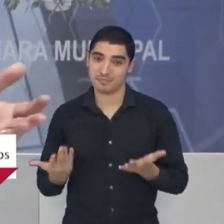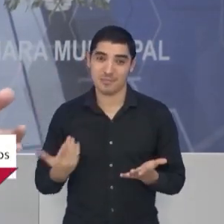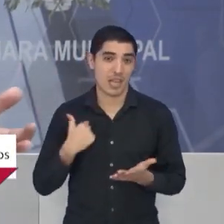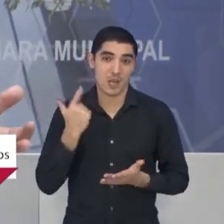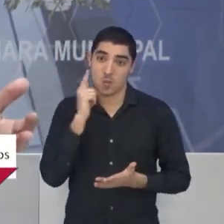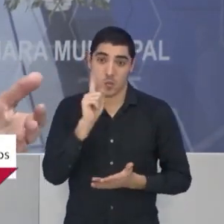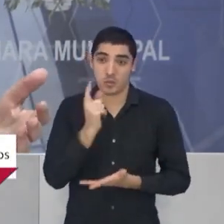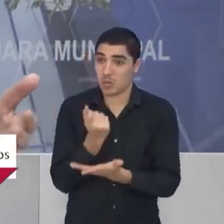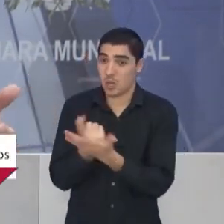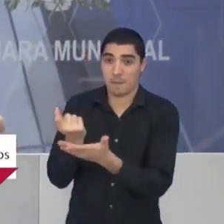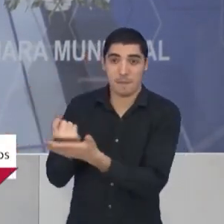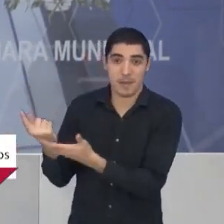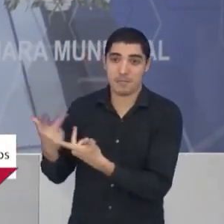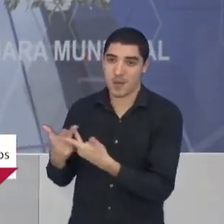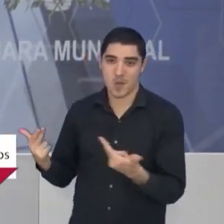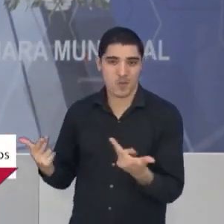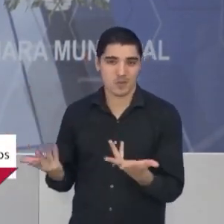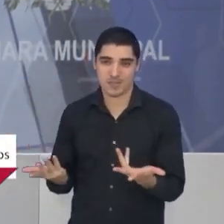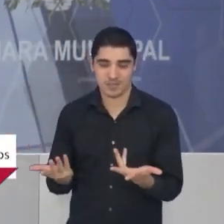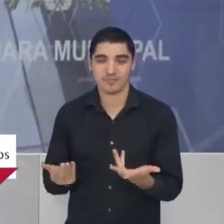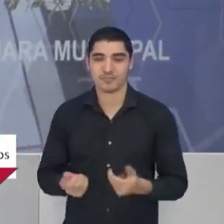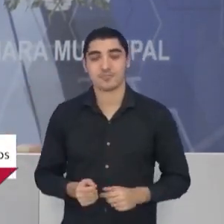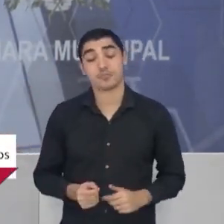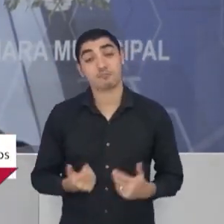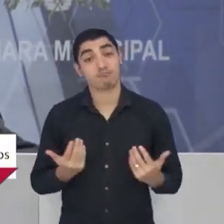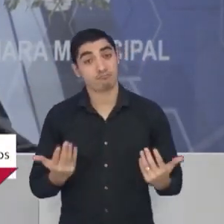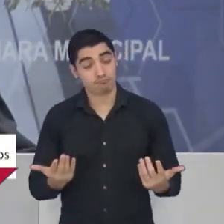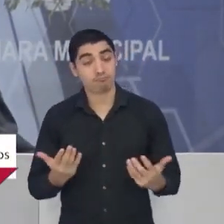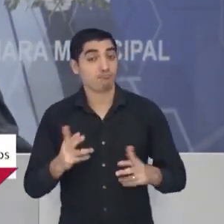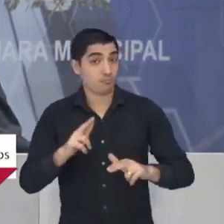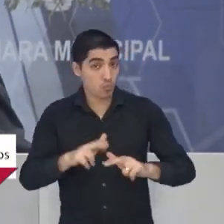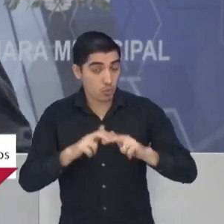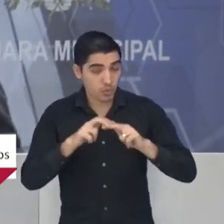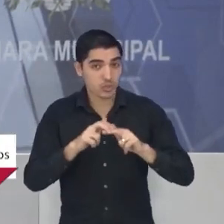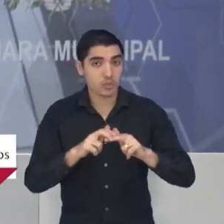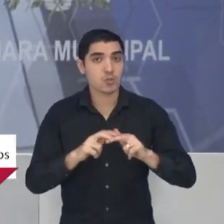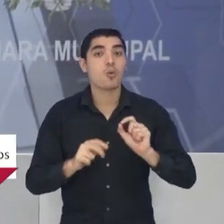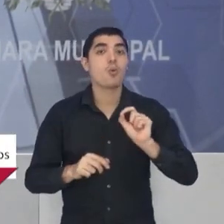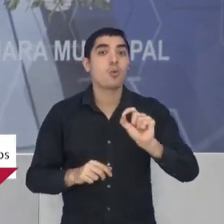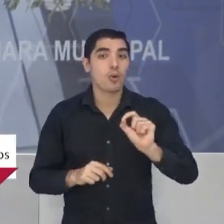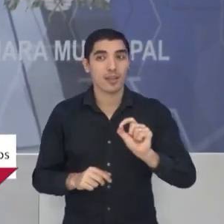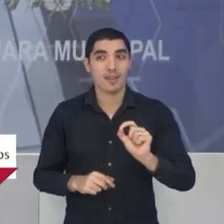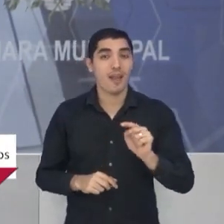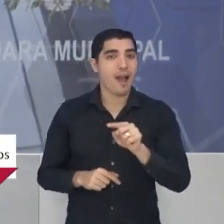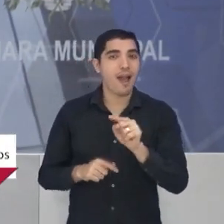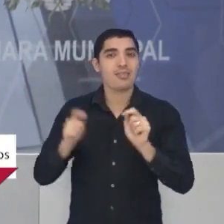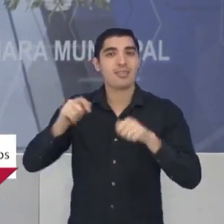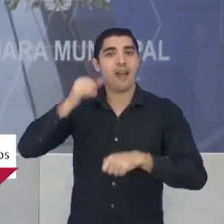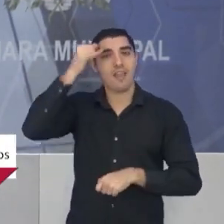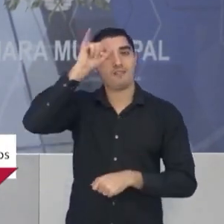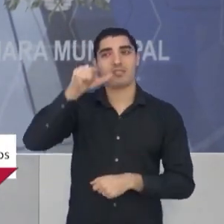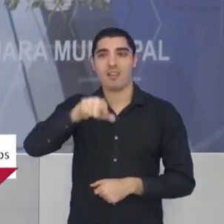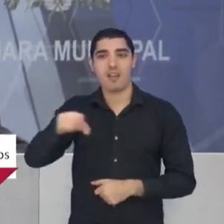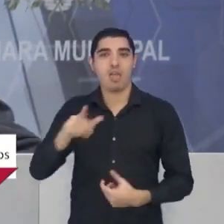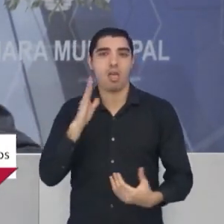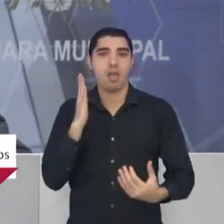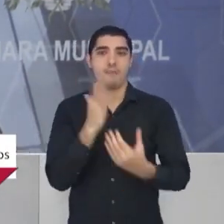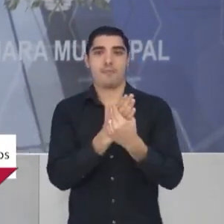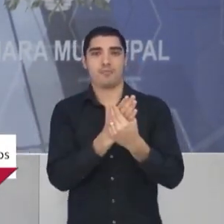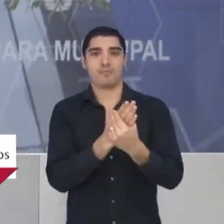nada na sua vida com isso você inibe a judicialização